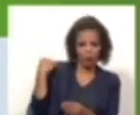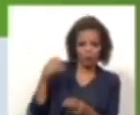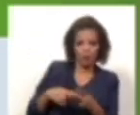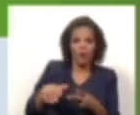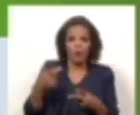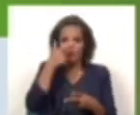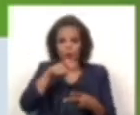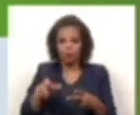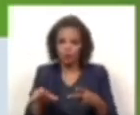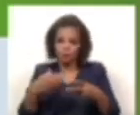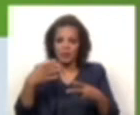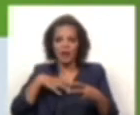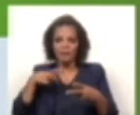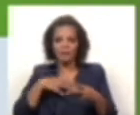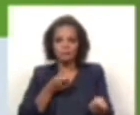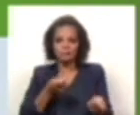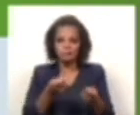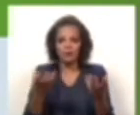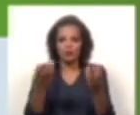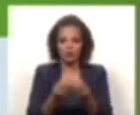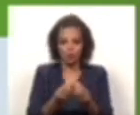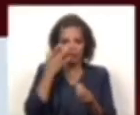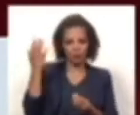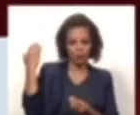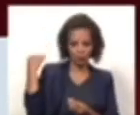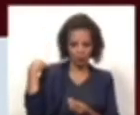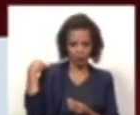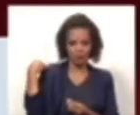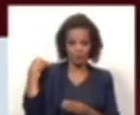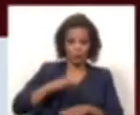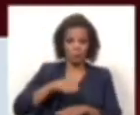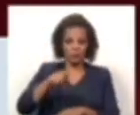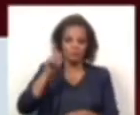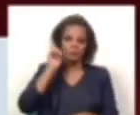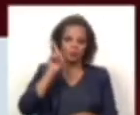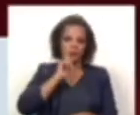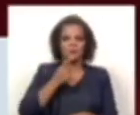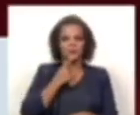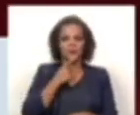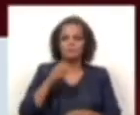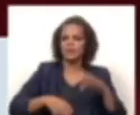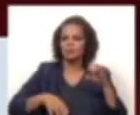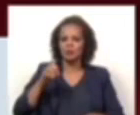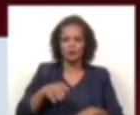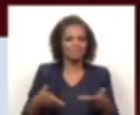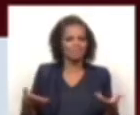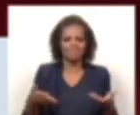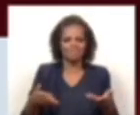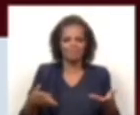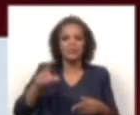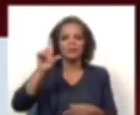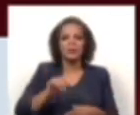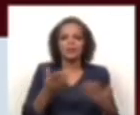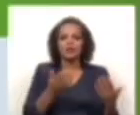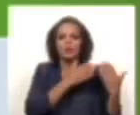pessoa que quer governar com antónio costa e nessa perspectiva importante e percebemos o que se passou e de quem tem